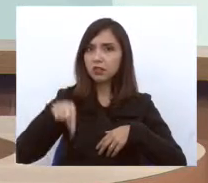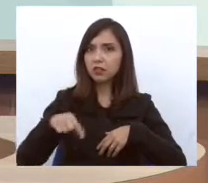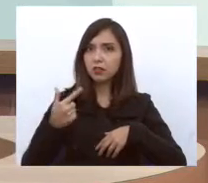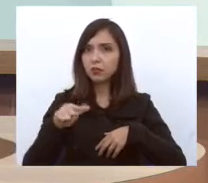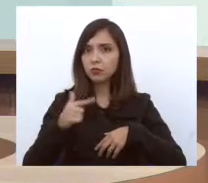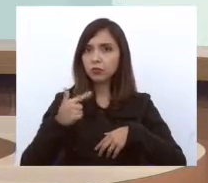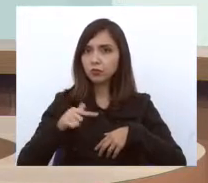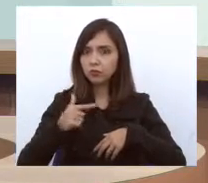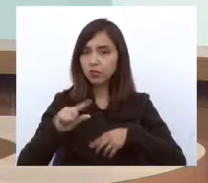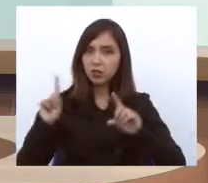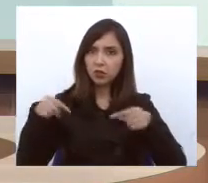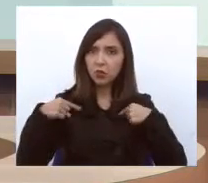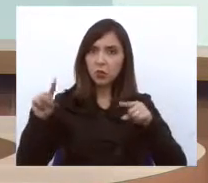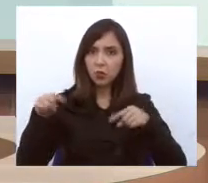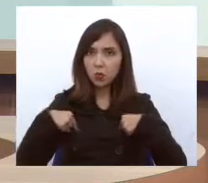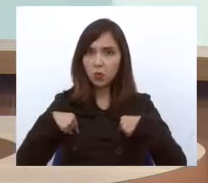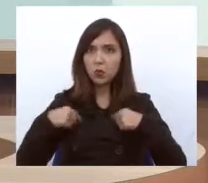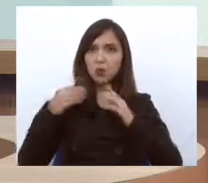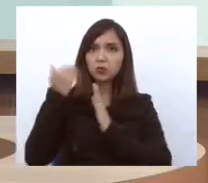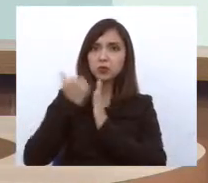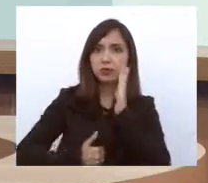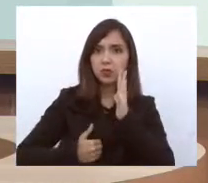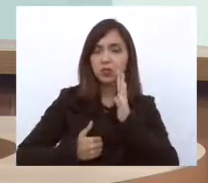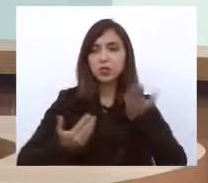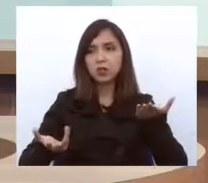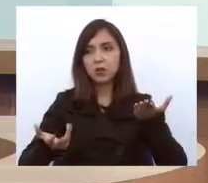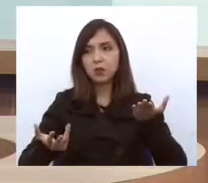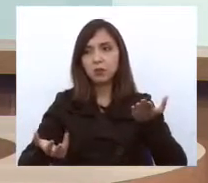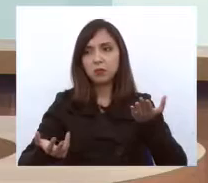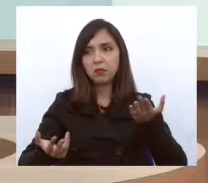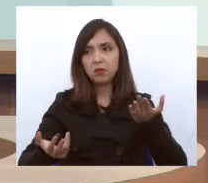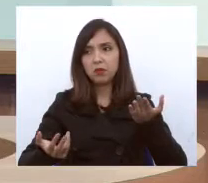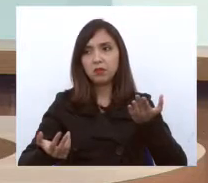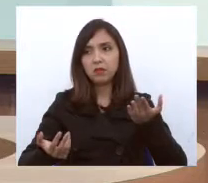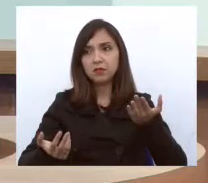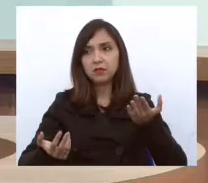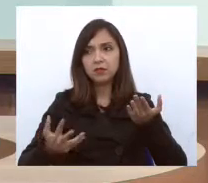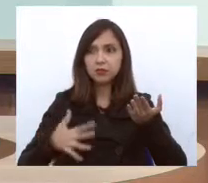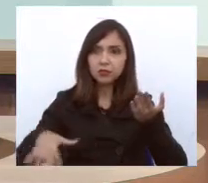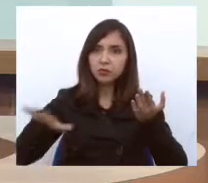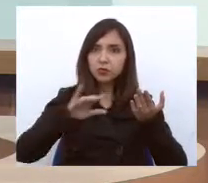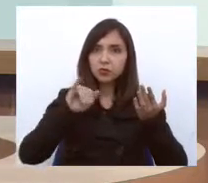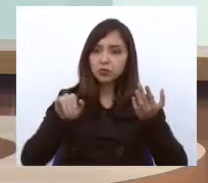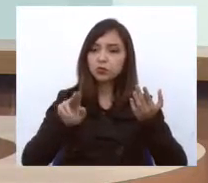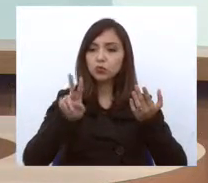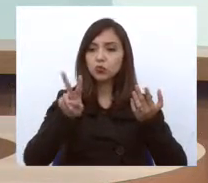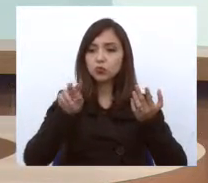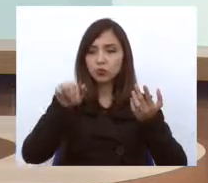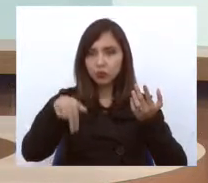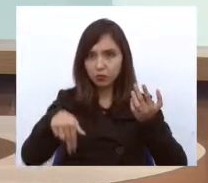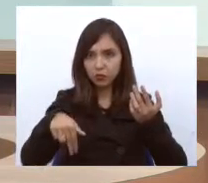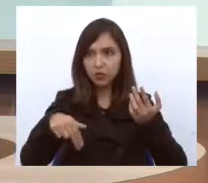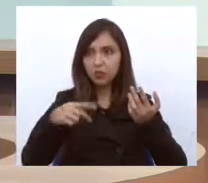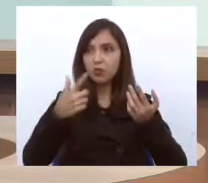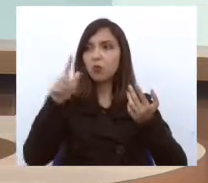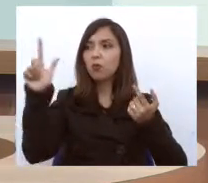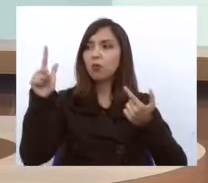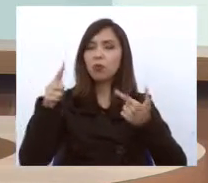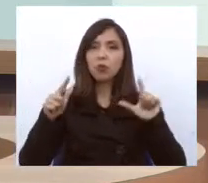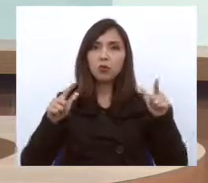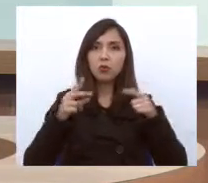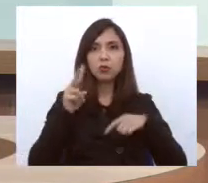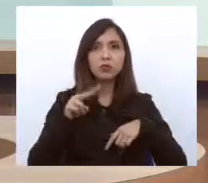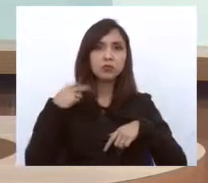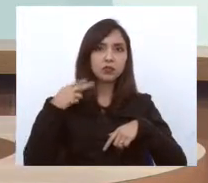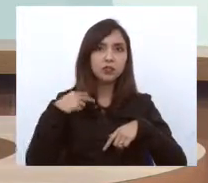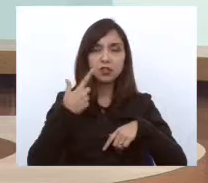estão me acusando de derrubar. A bancada, eu digo, o Gilvão estava, né? Tirando os dois outros vereadores,